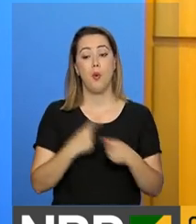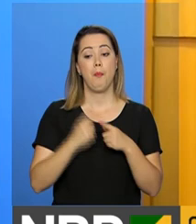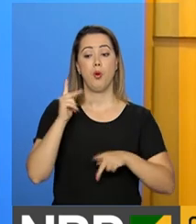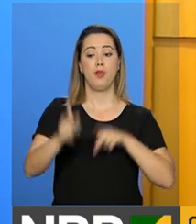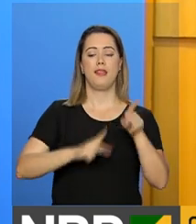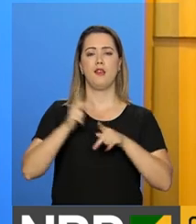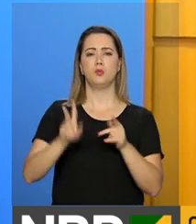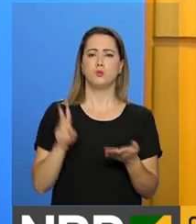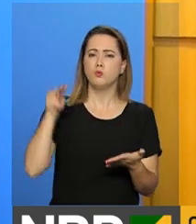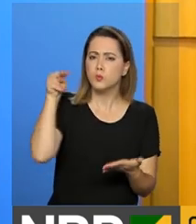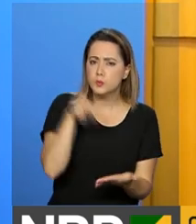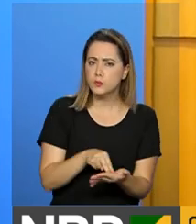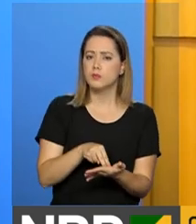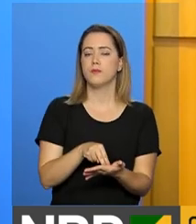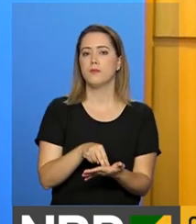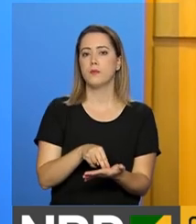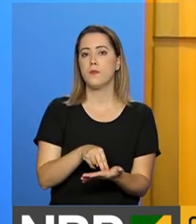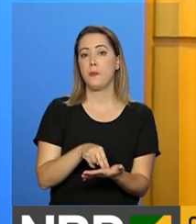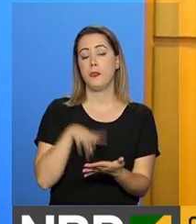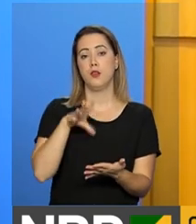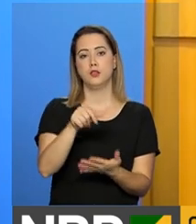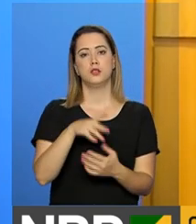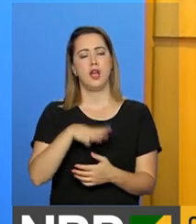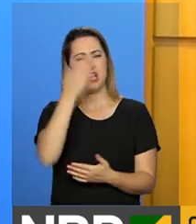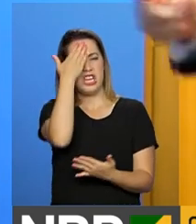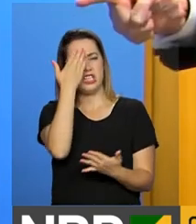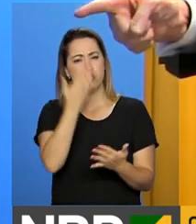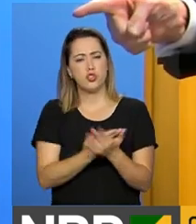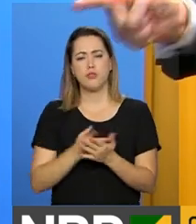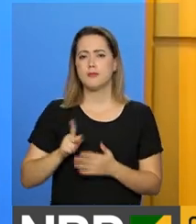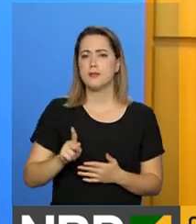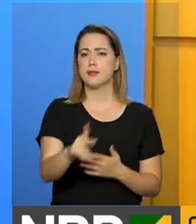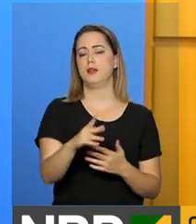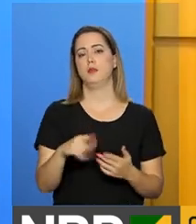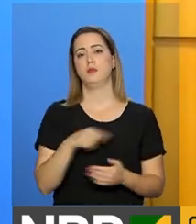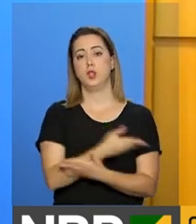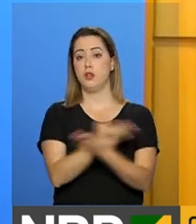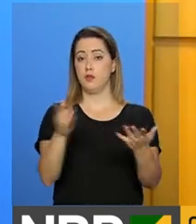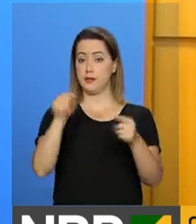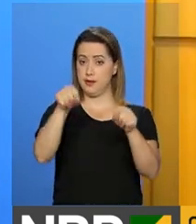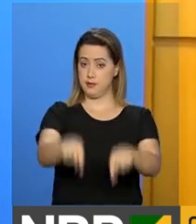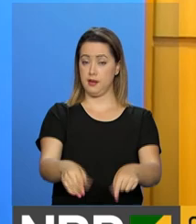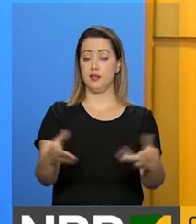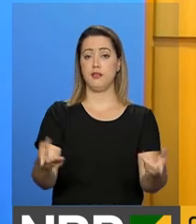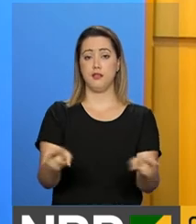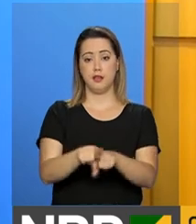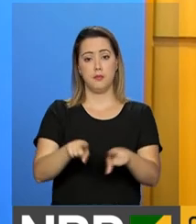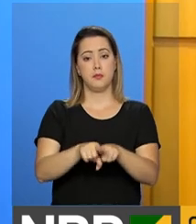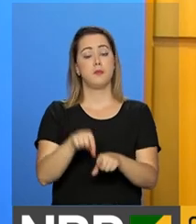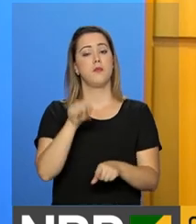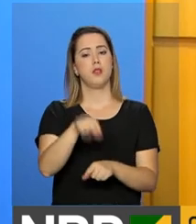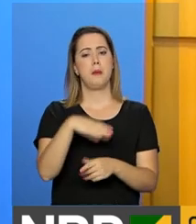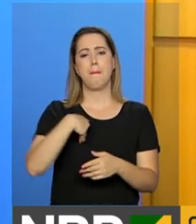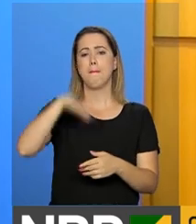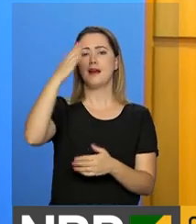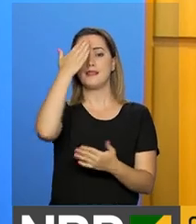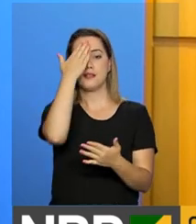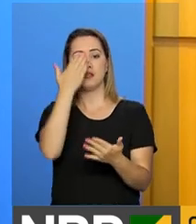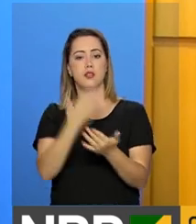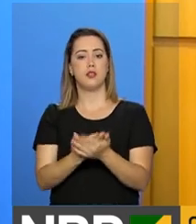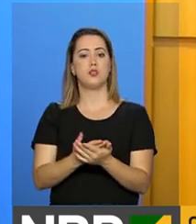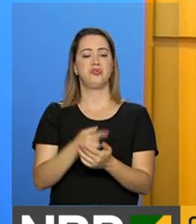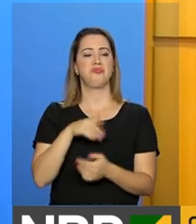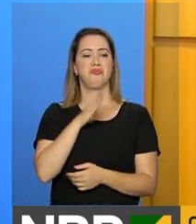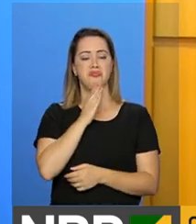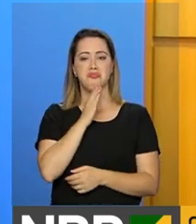é de uma resistência extraordinária, de um otimismo fantástico. E vocês, aqui no Segov, que tanto frequentei, são os mais otimistas que já